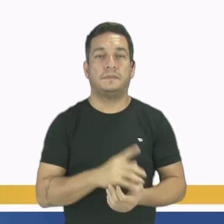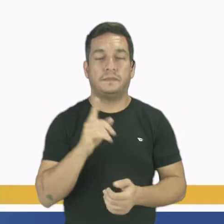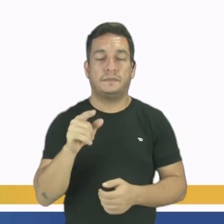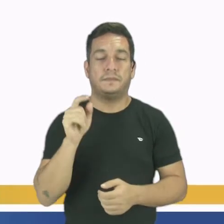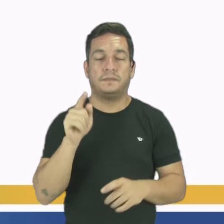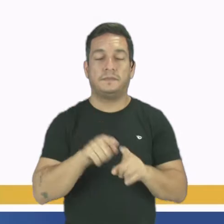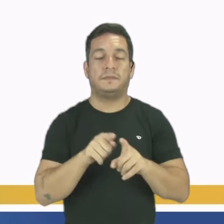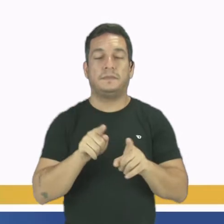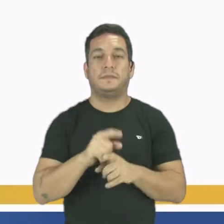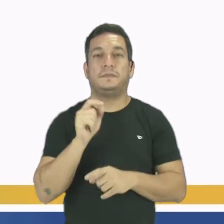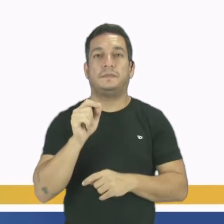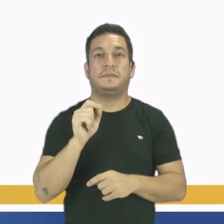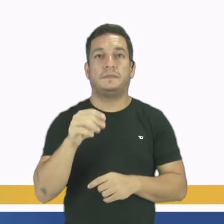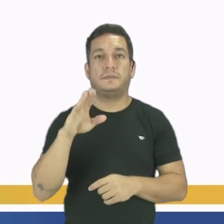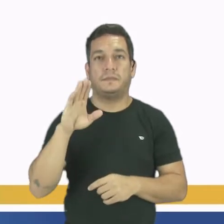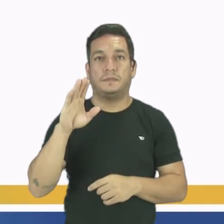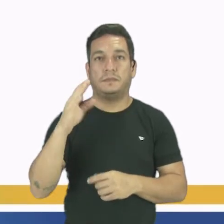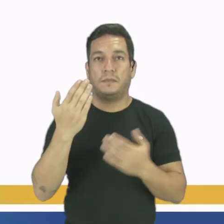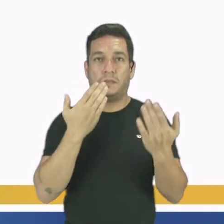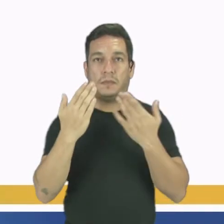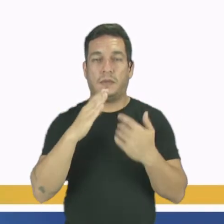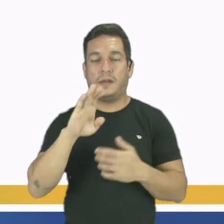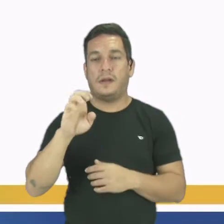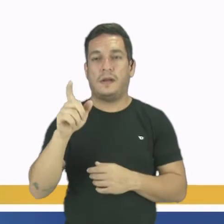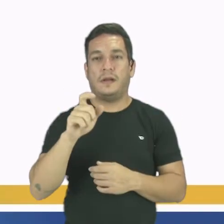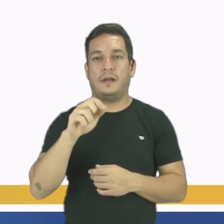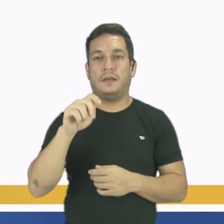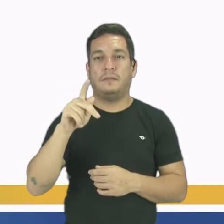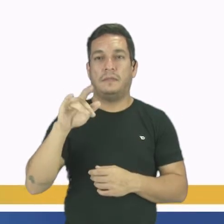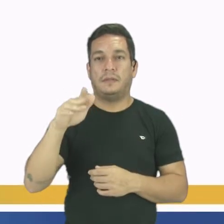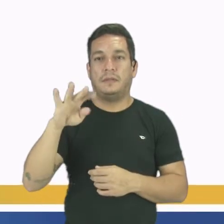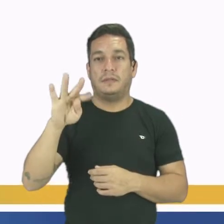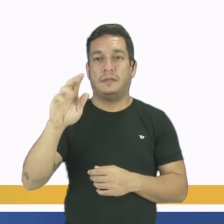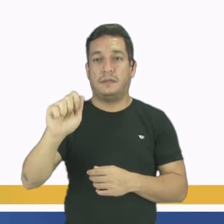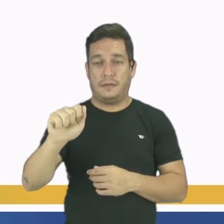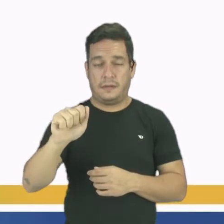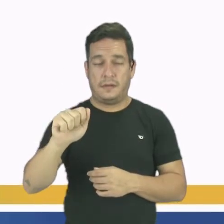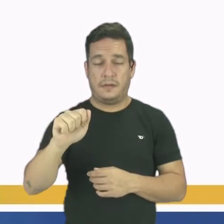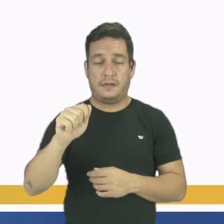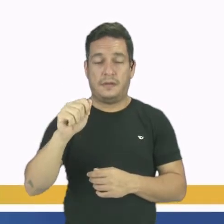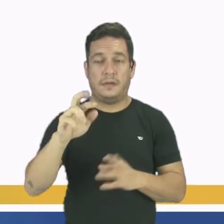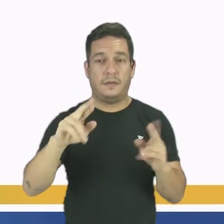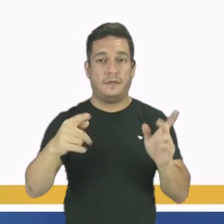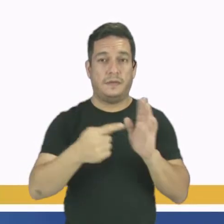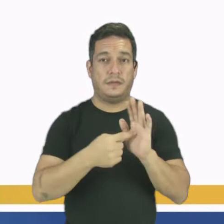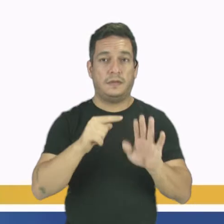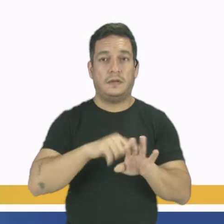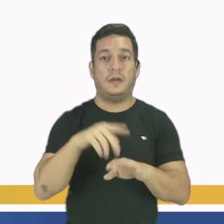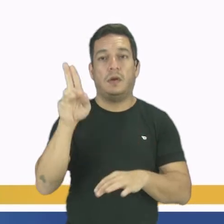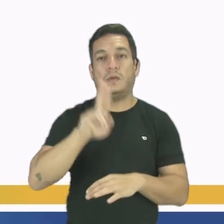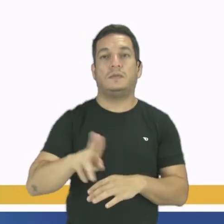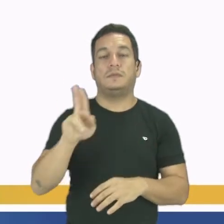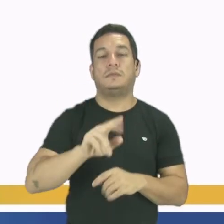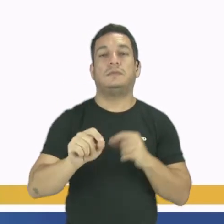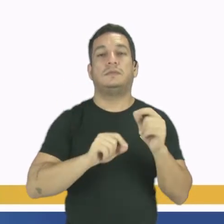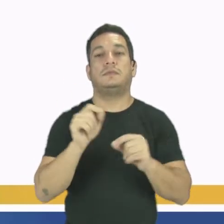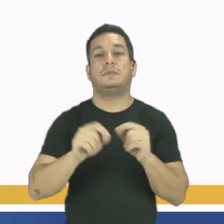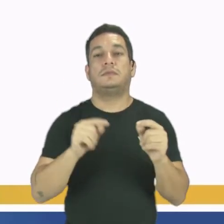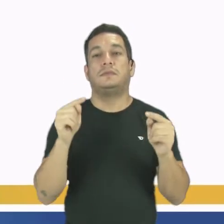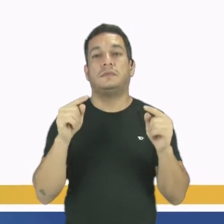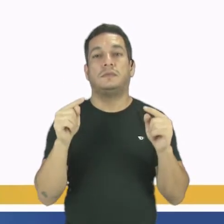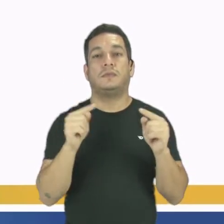Comparação, também chamada de comparação explícita, ao contrário da metáfora, neste caso, são utilizados com conectivas